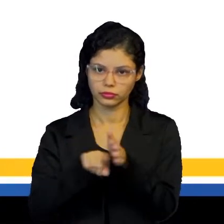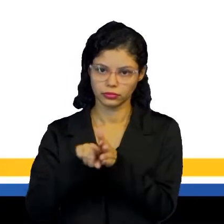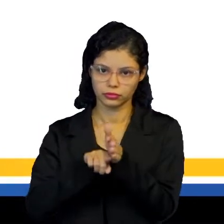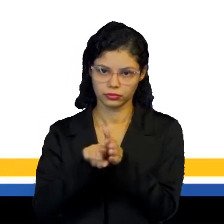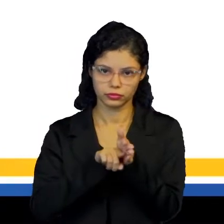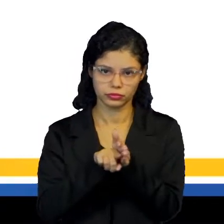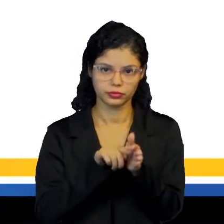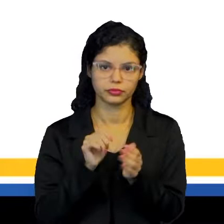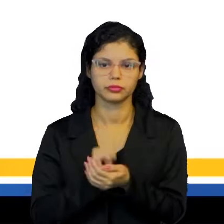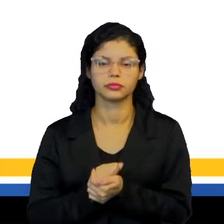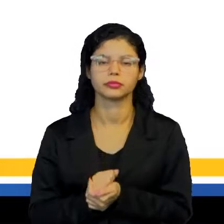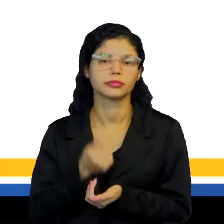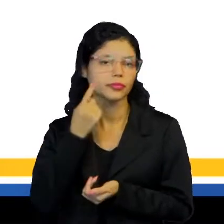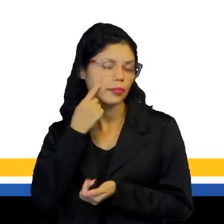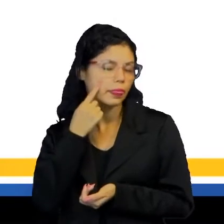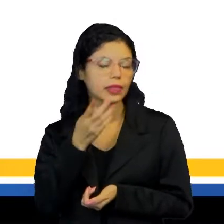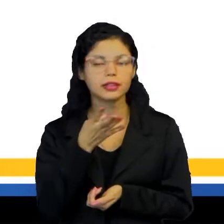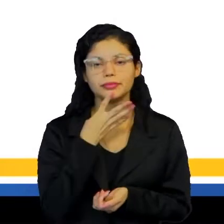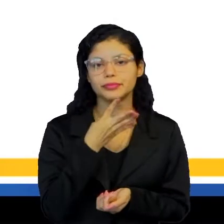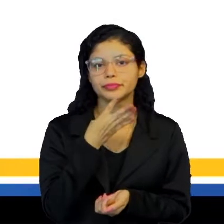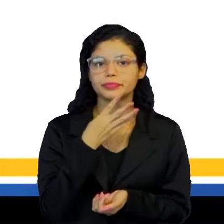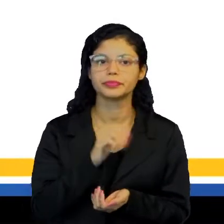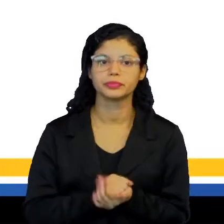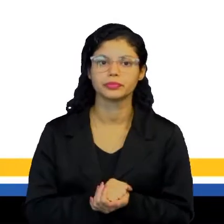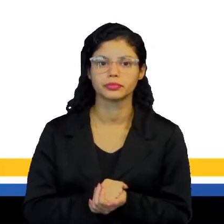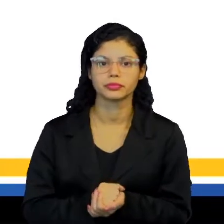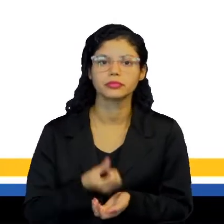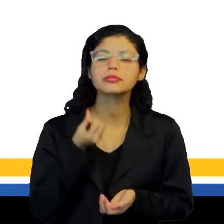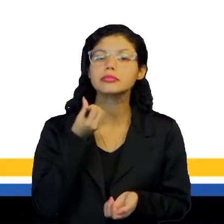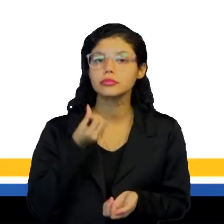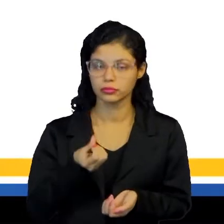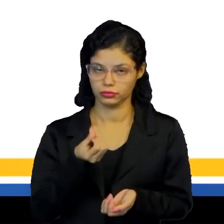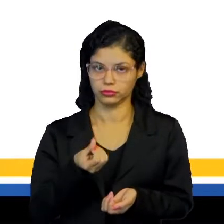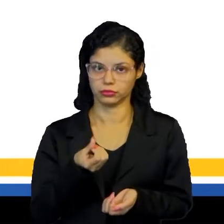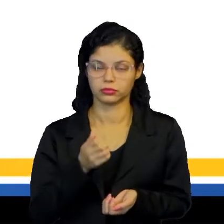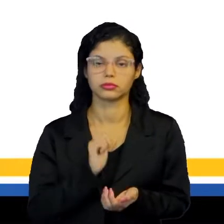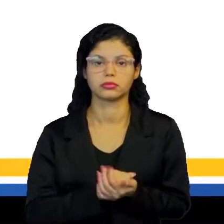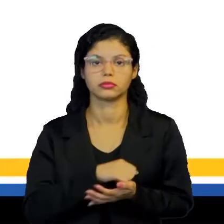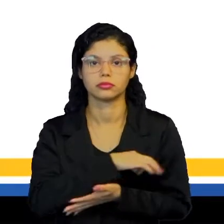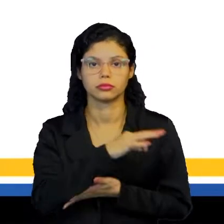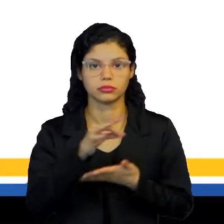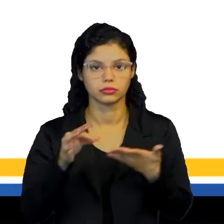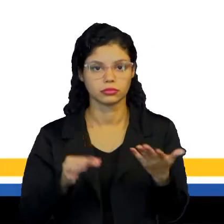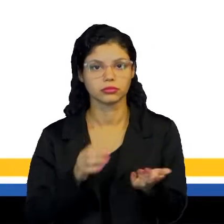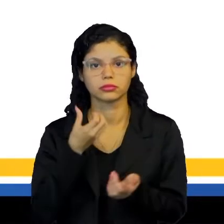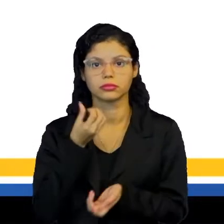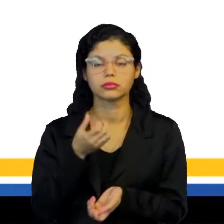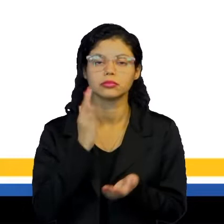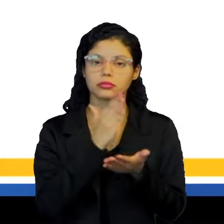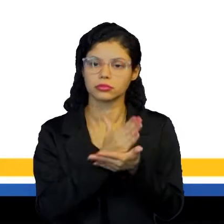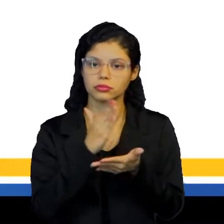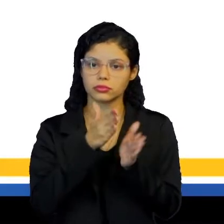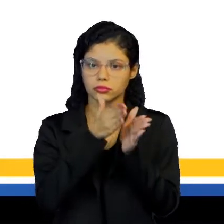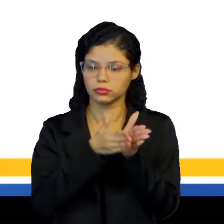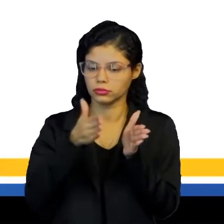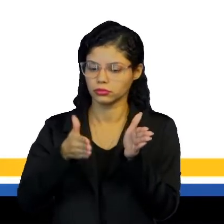pesquisa. Vamos conhecer as 6 etapas de uma pesquisa passo a